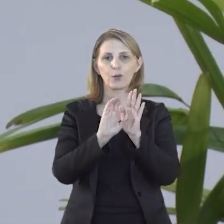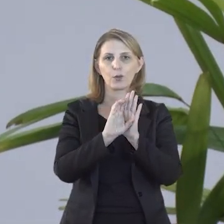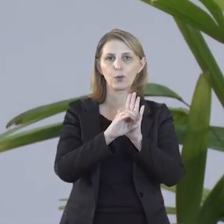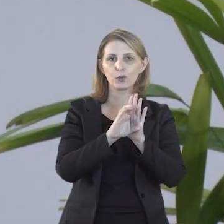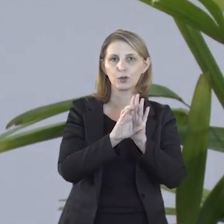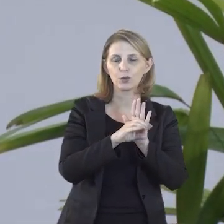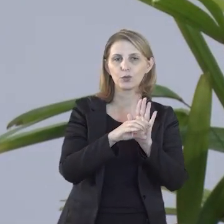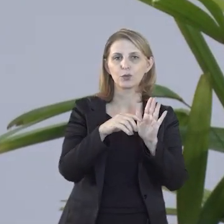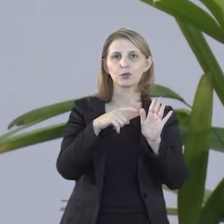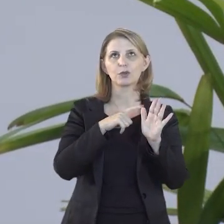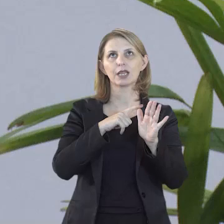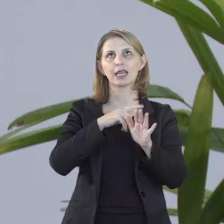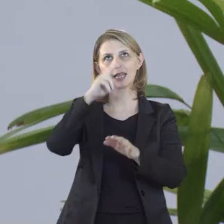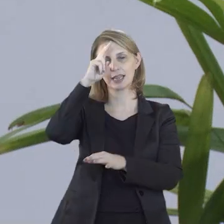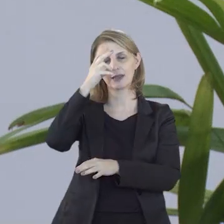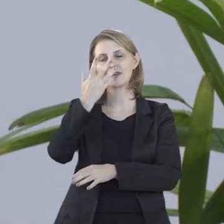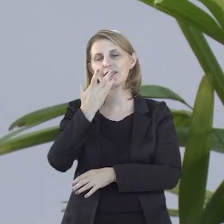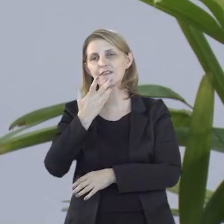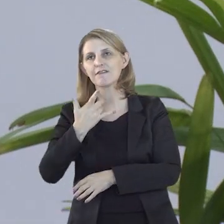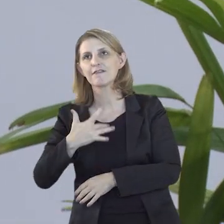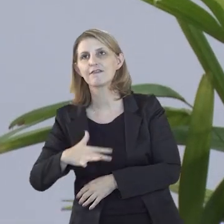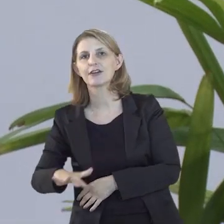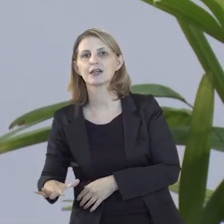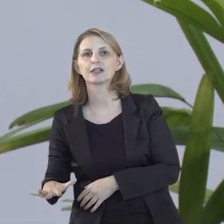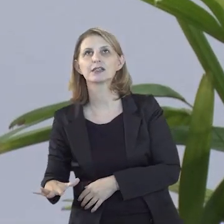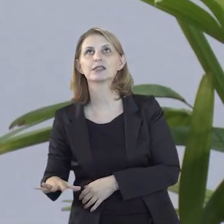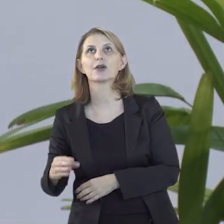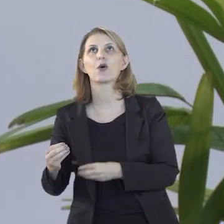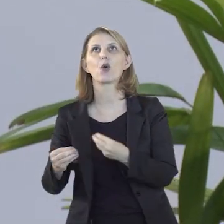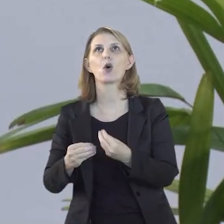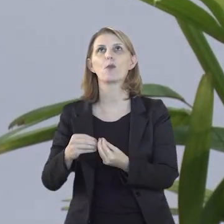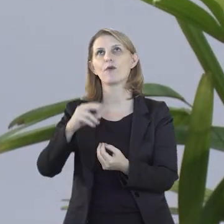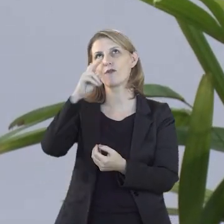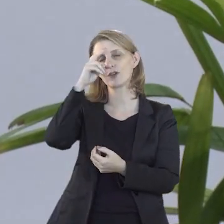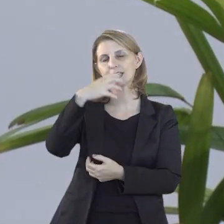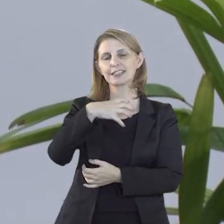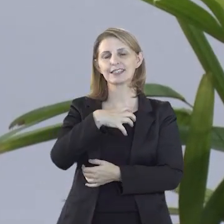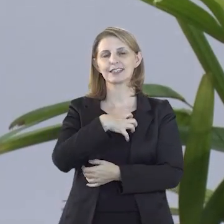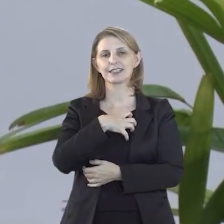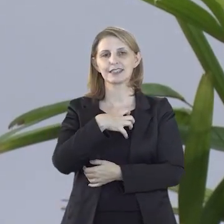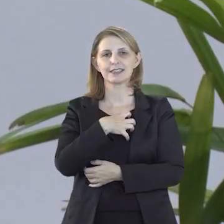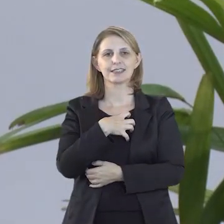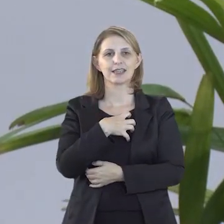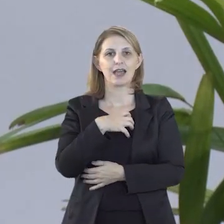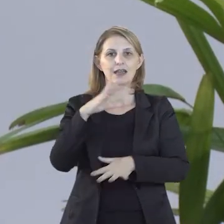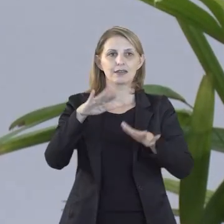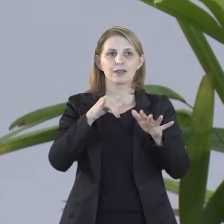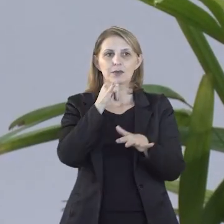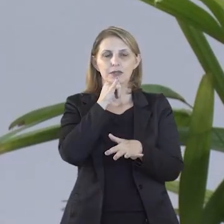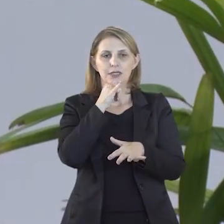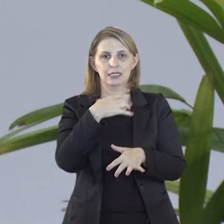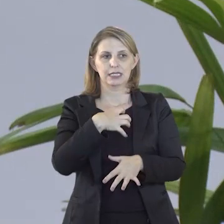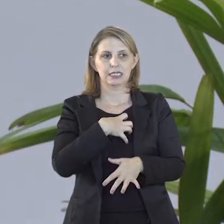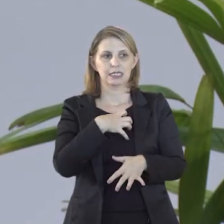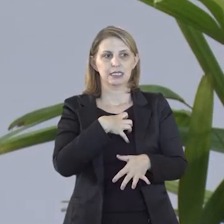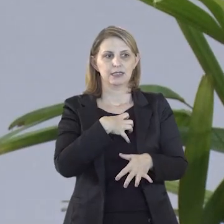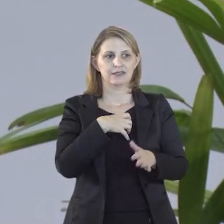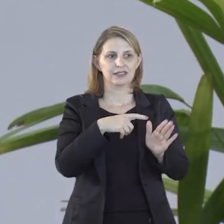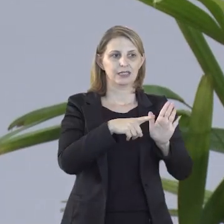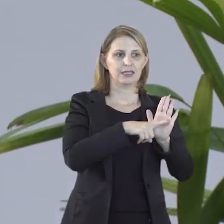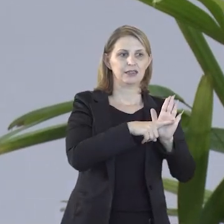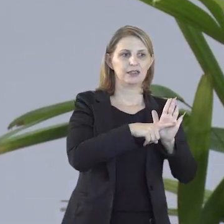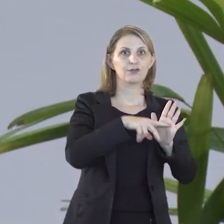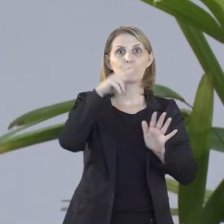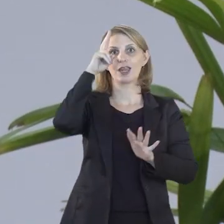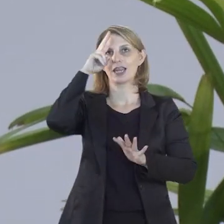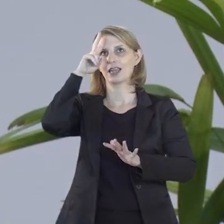o conteúdo que a gente já tem, né? Um conteúdo que a gente traz da infância. Então, como é que eu vou rebater uma